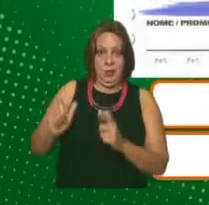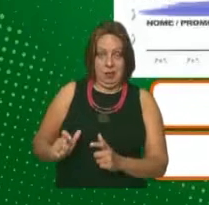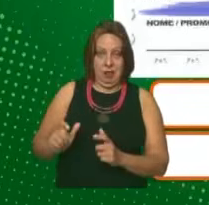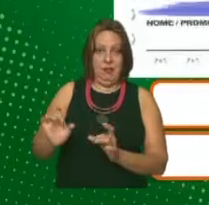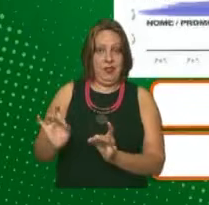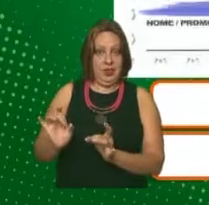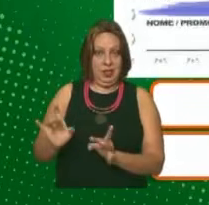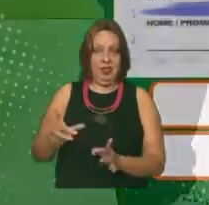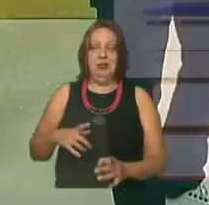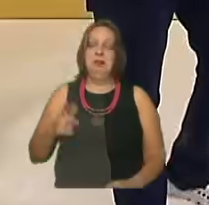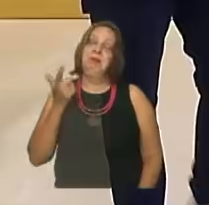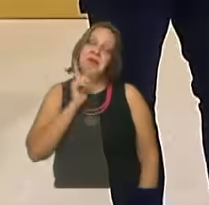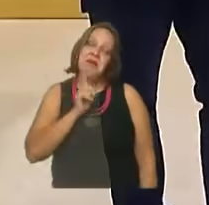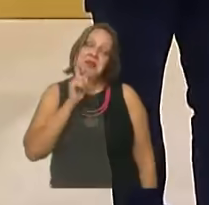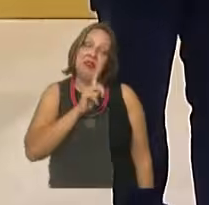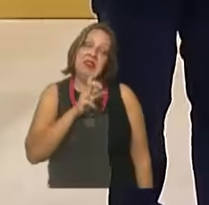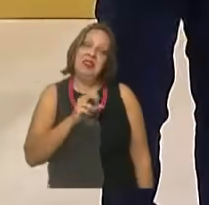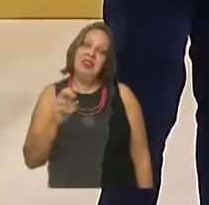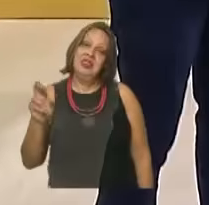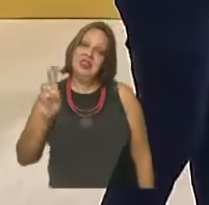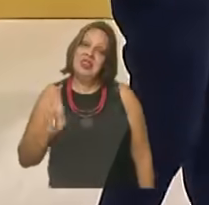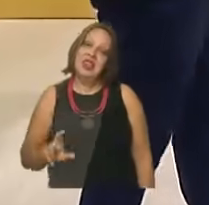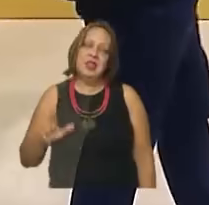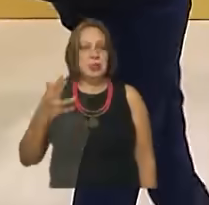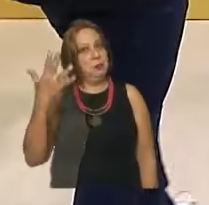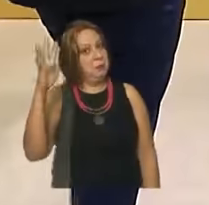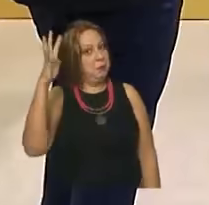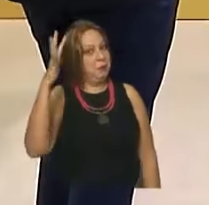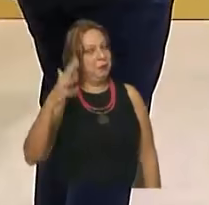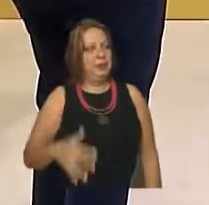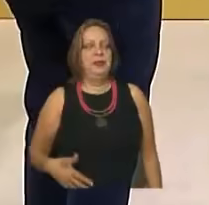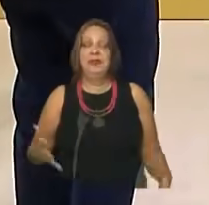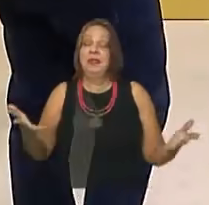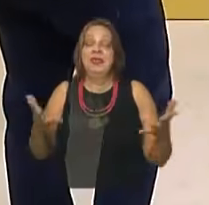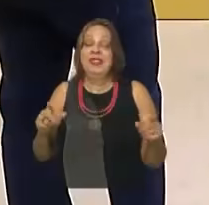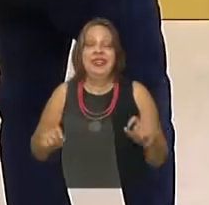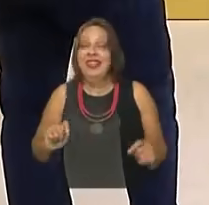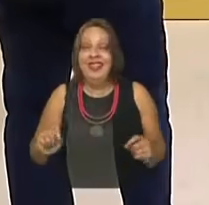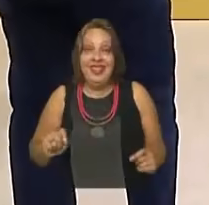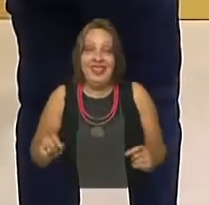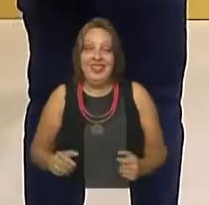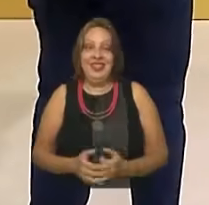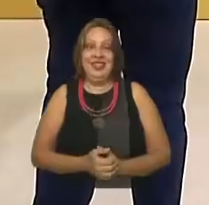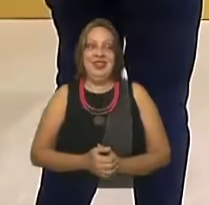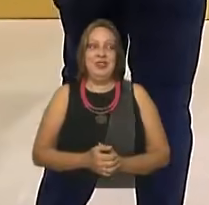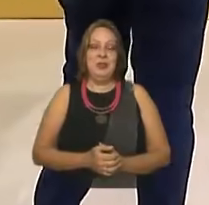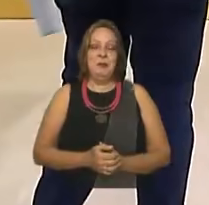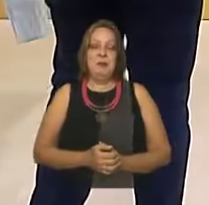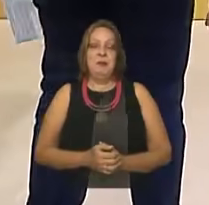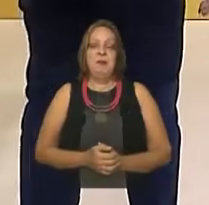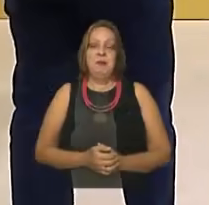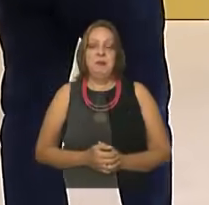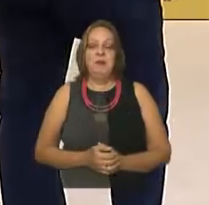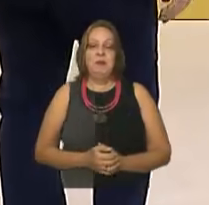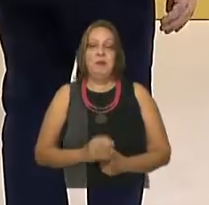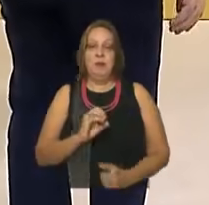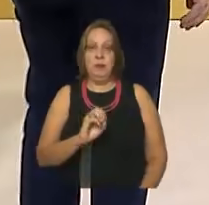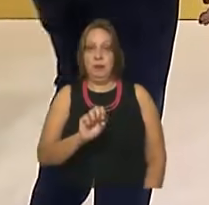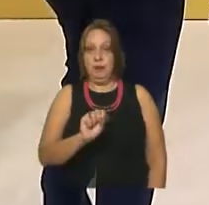Glória Regional, 500 reais confirmados, parabéns! E agora, quem será? Vamos lá, 500 reais, Gira Sergipe.